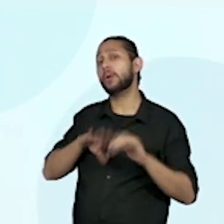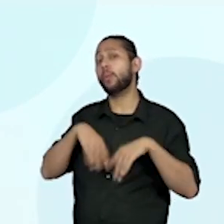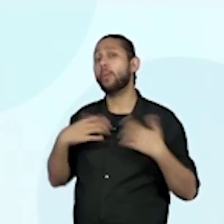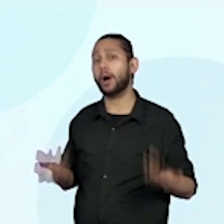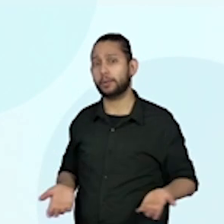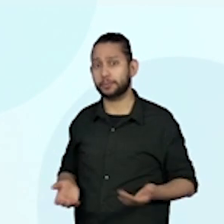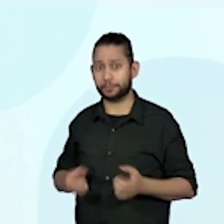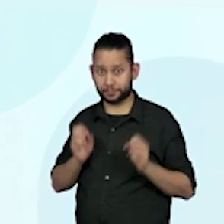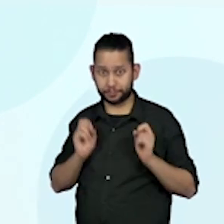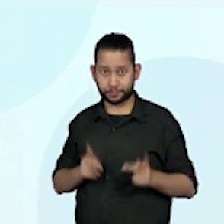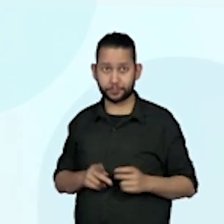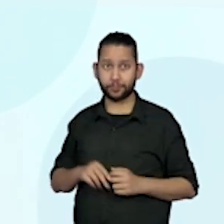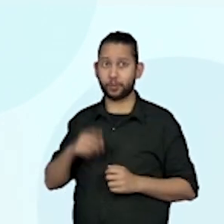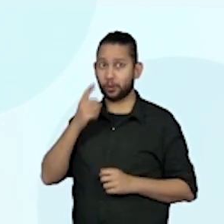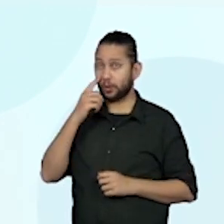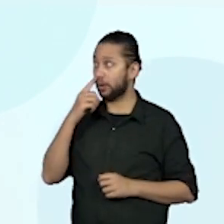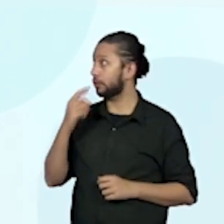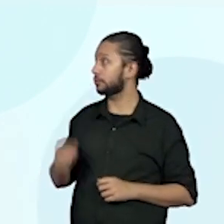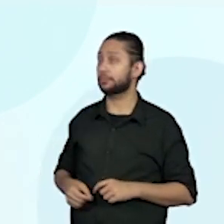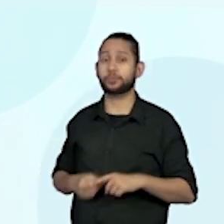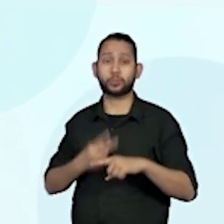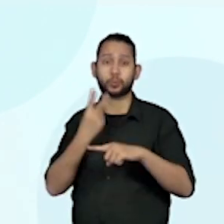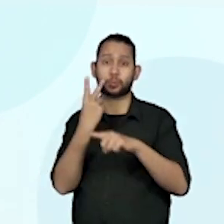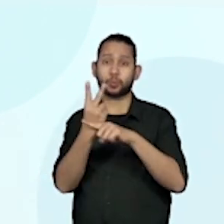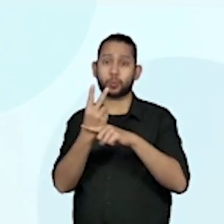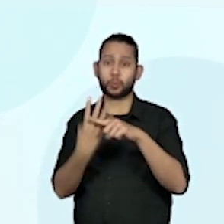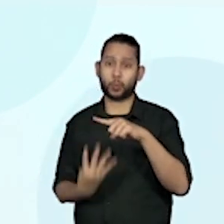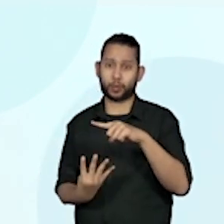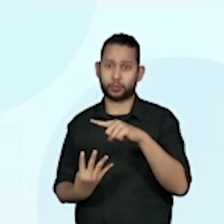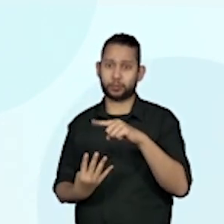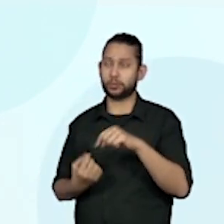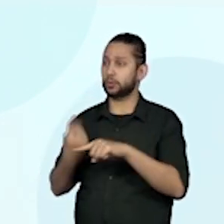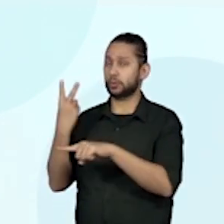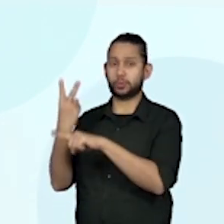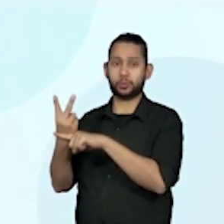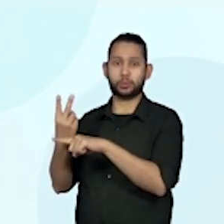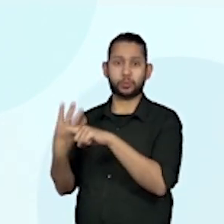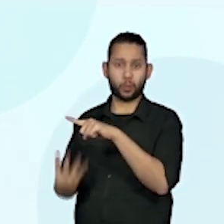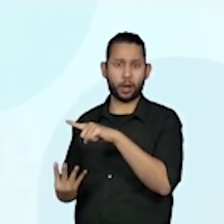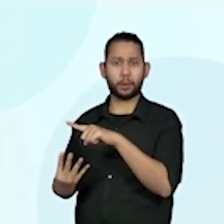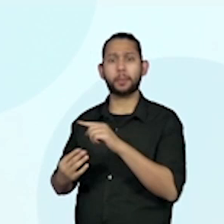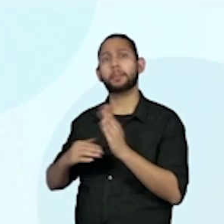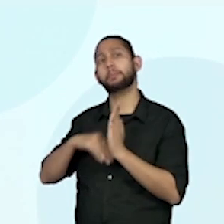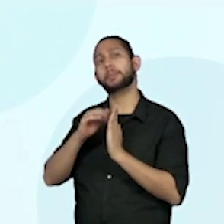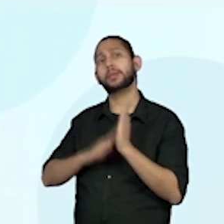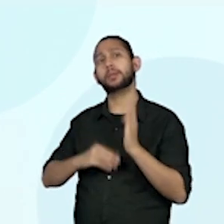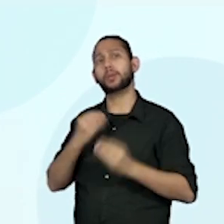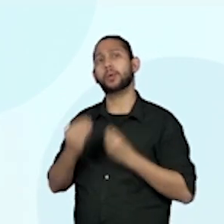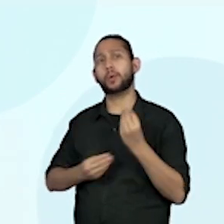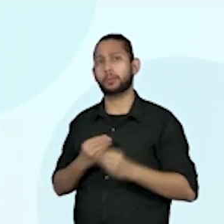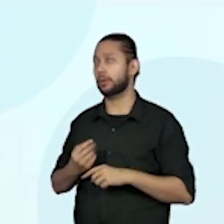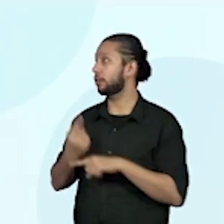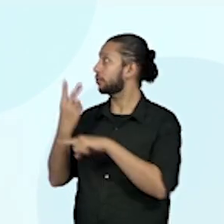Pessoal, vamos lá. Aqui a gente tem a fração 2/4, que também pode ser assim, tá?